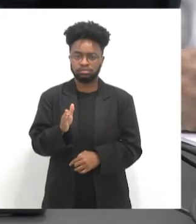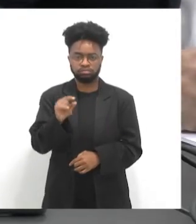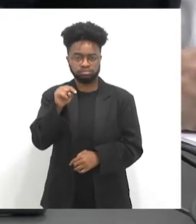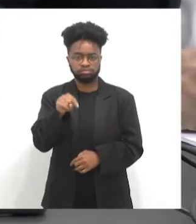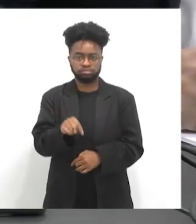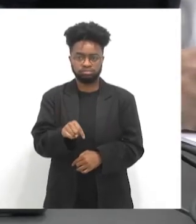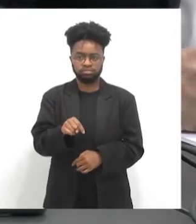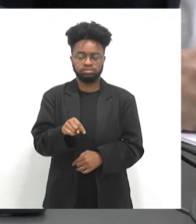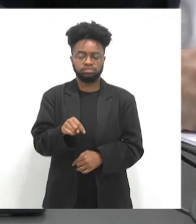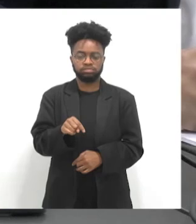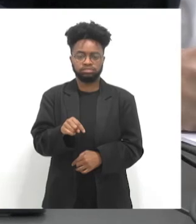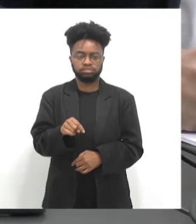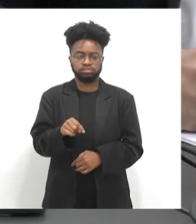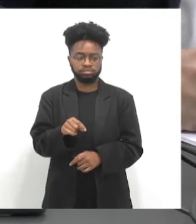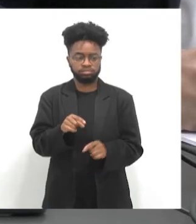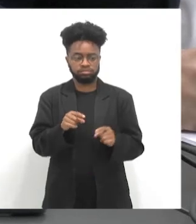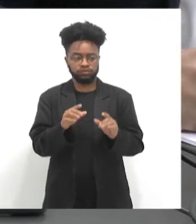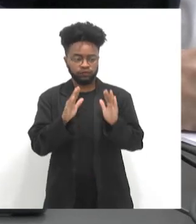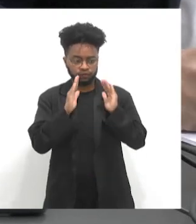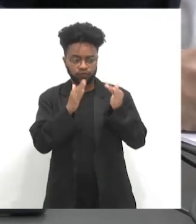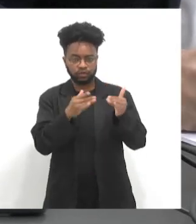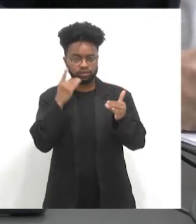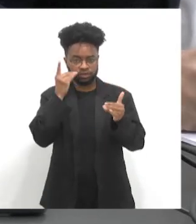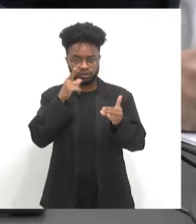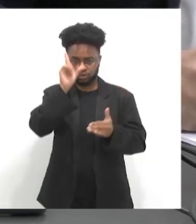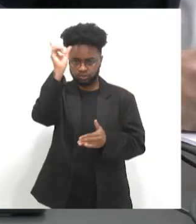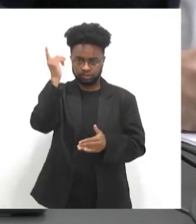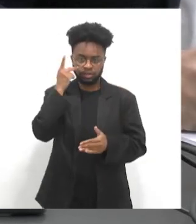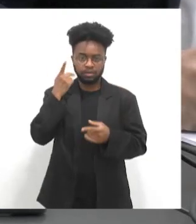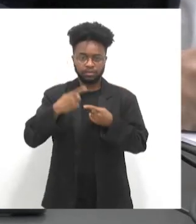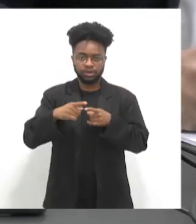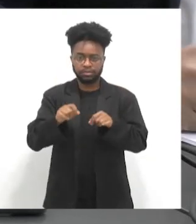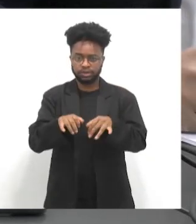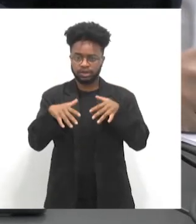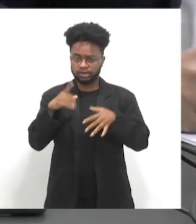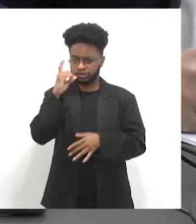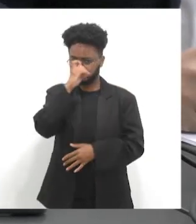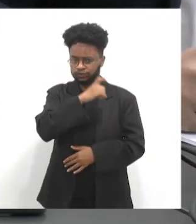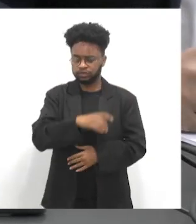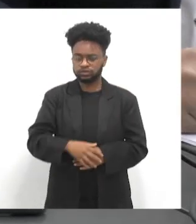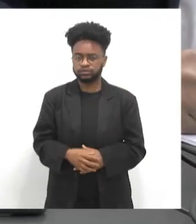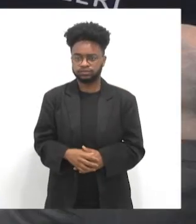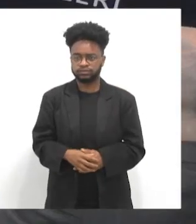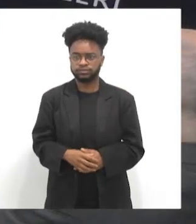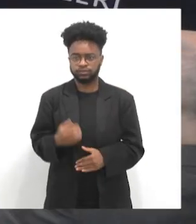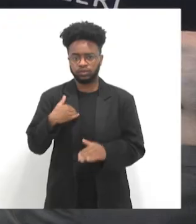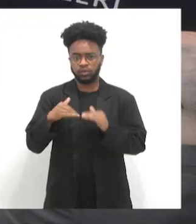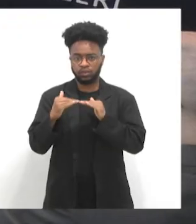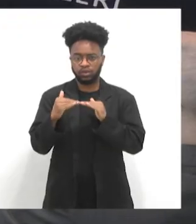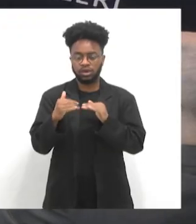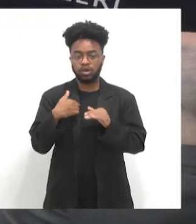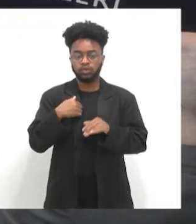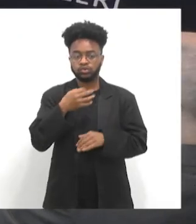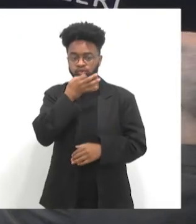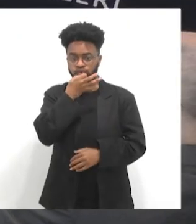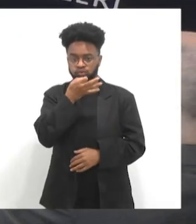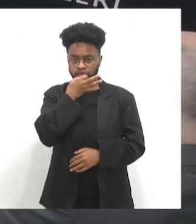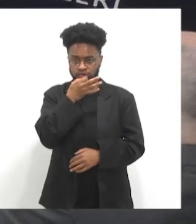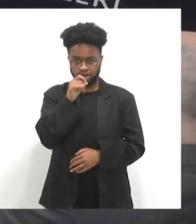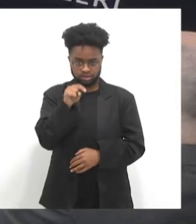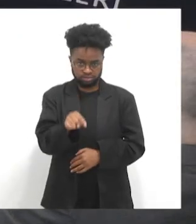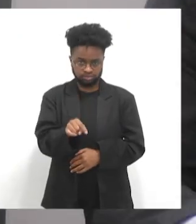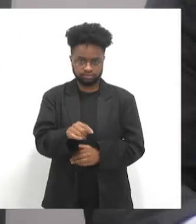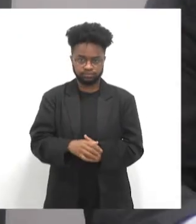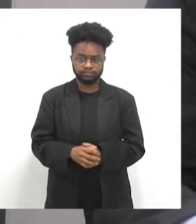quando não dá ideia do deputado Luiz Paulo, até porque no plenário fica muito difícil fazer qualquer debate. Eu Eu vou fazer uma sugestão, então, e